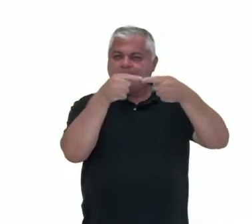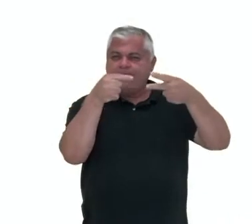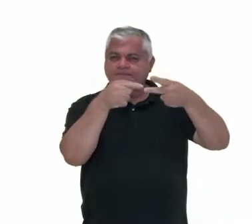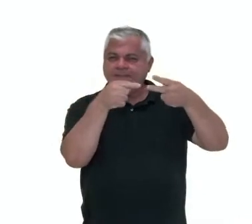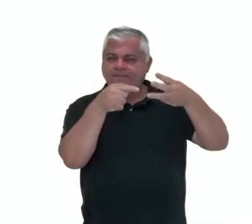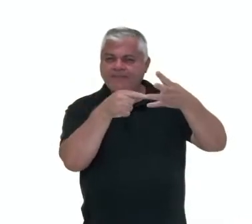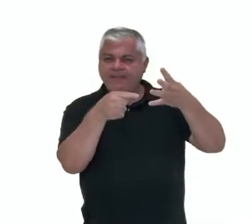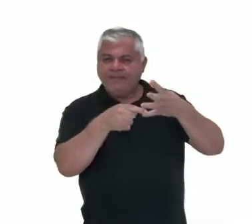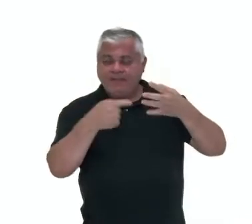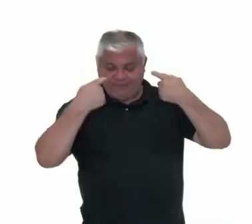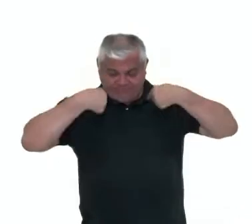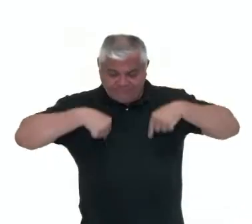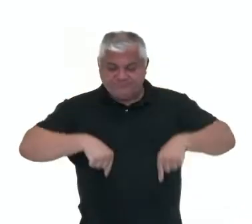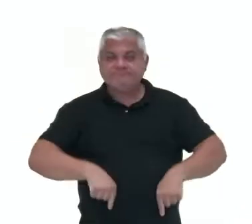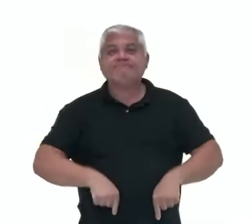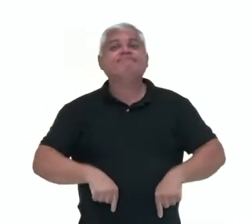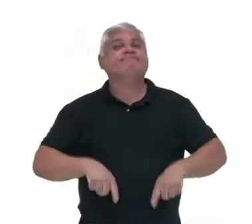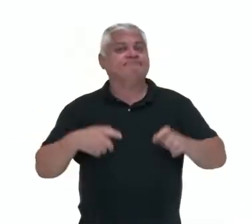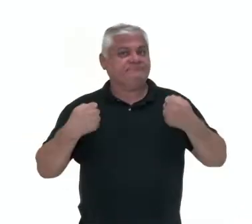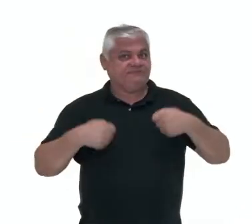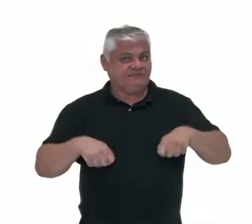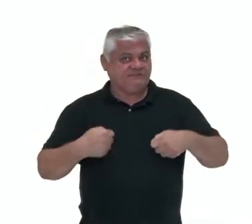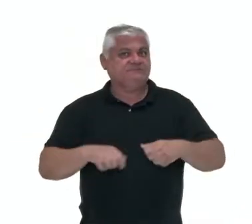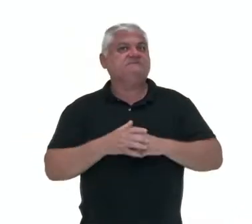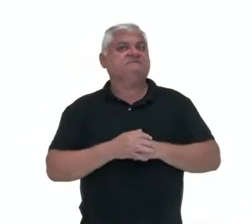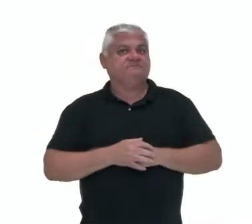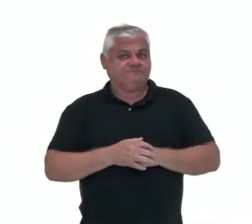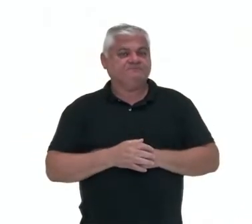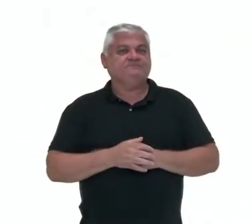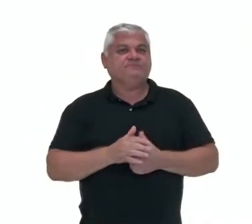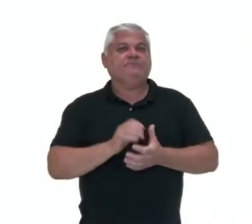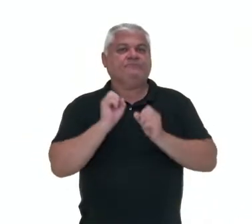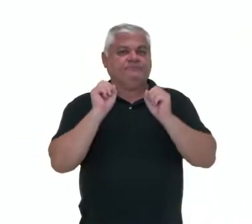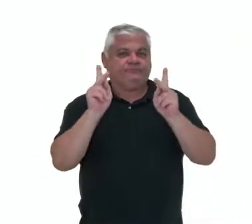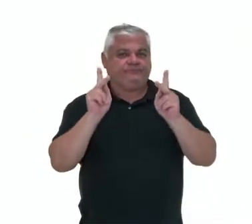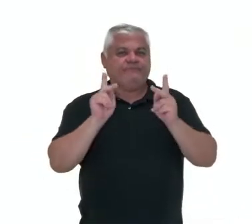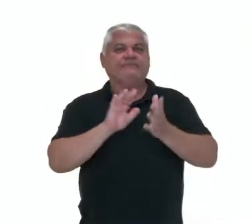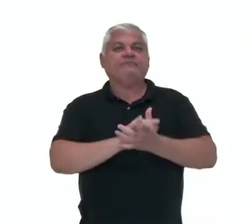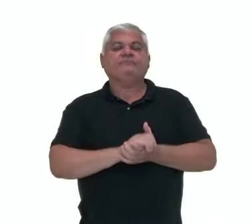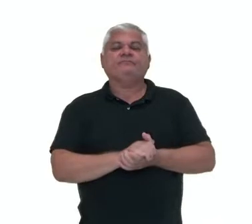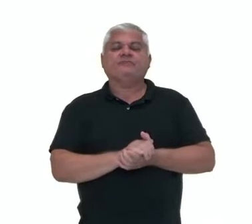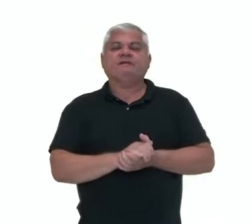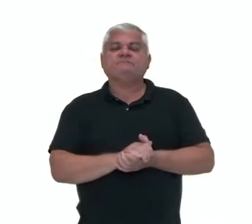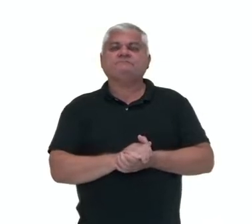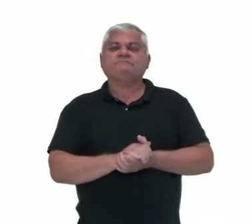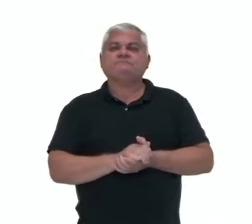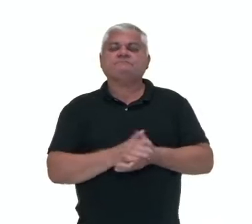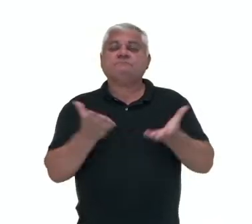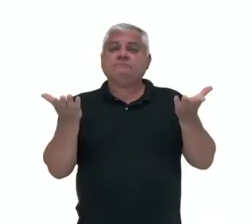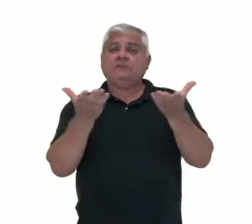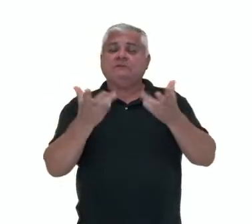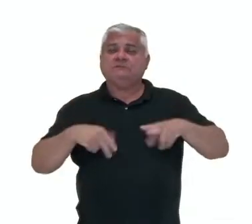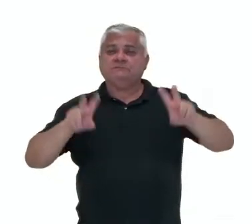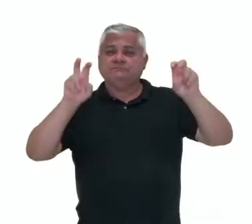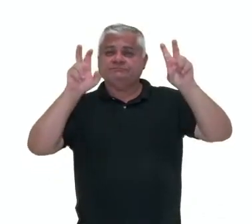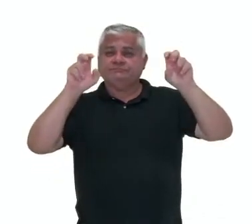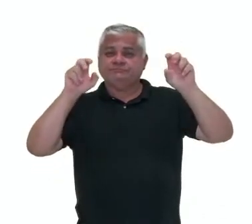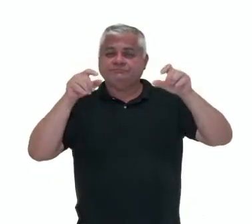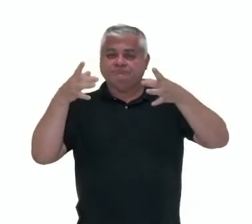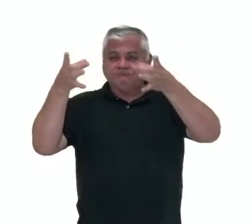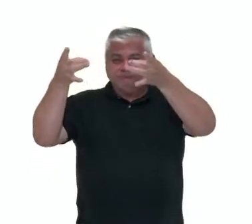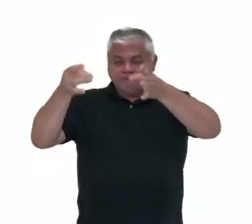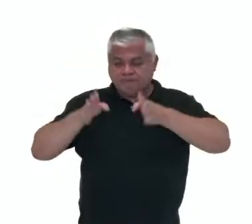dessa máquina aqui, que é o meu corpo, o nosso corpo, ok? Então, vamos falar especificamente